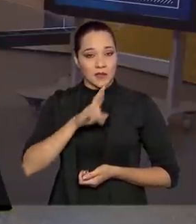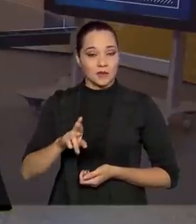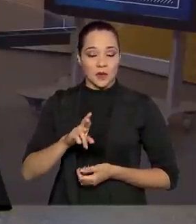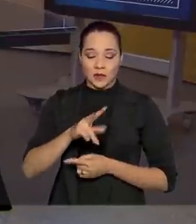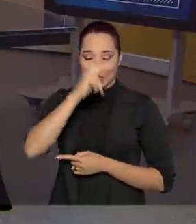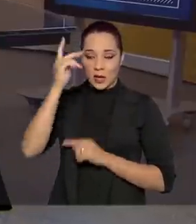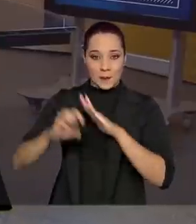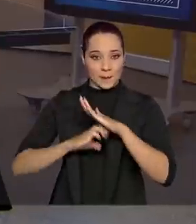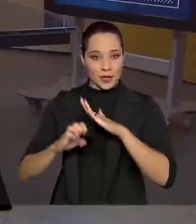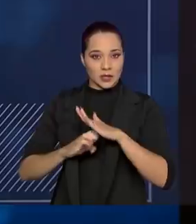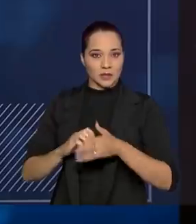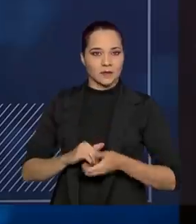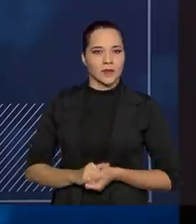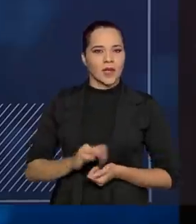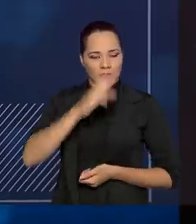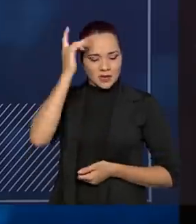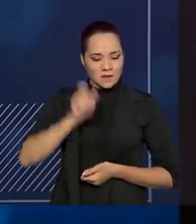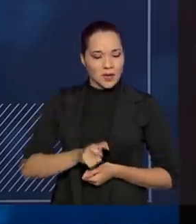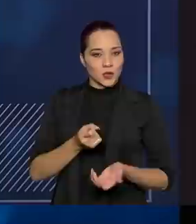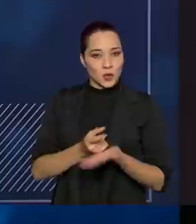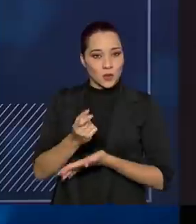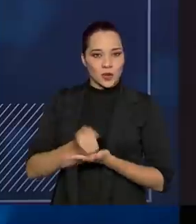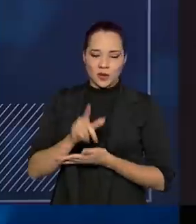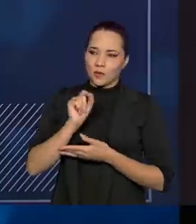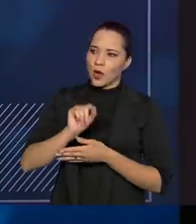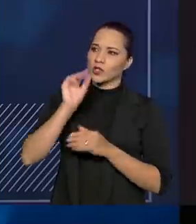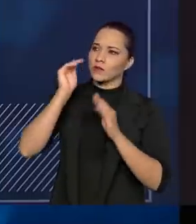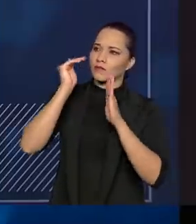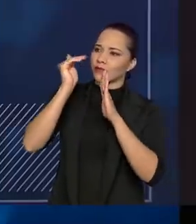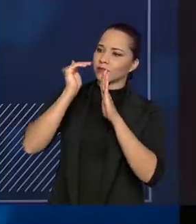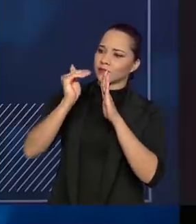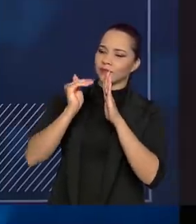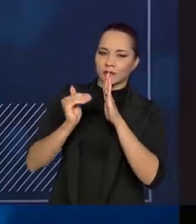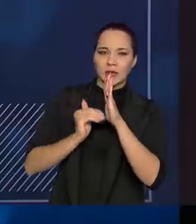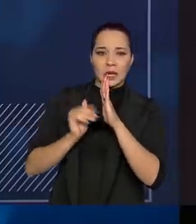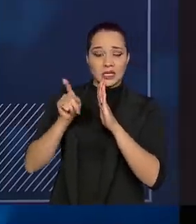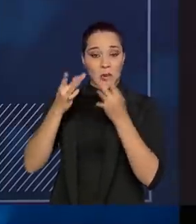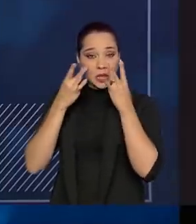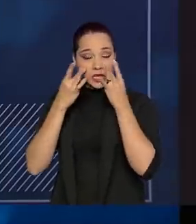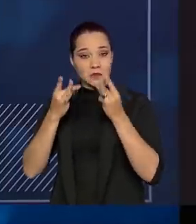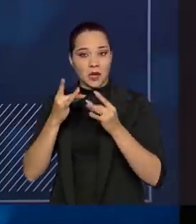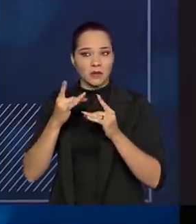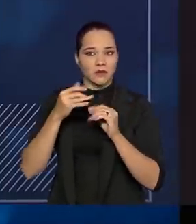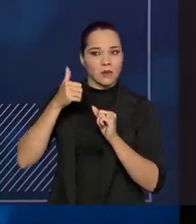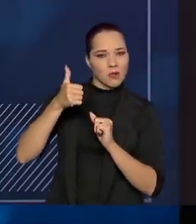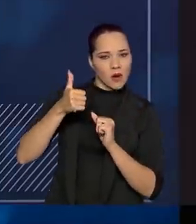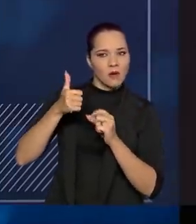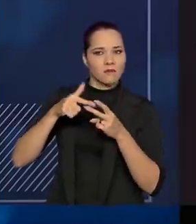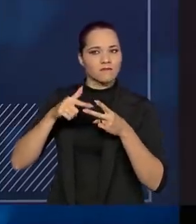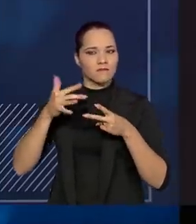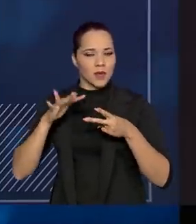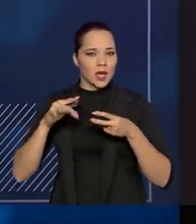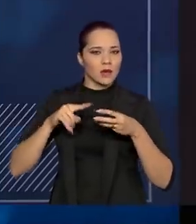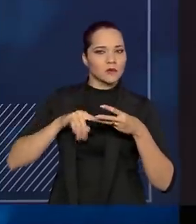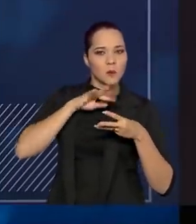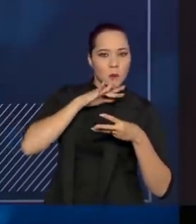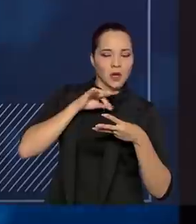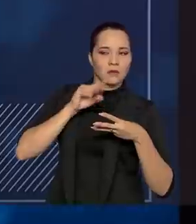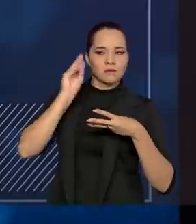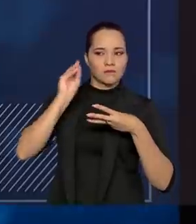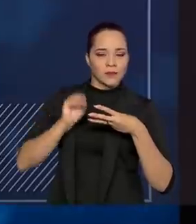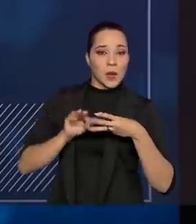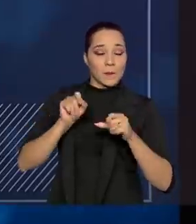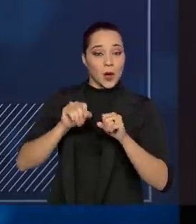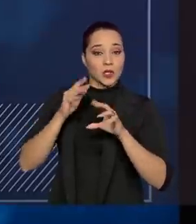fornecedor. Esse consumidor pode classificar o atendimento que ele recebeu do fornecedor, ele pode deixar